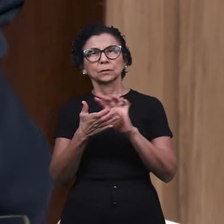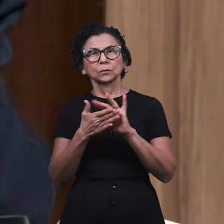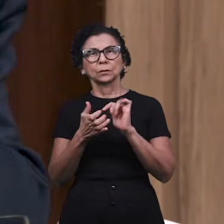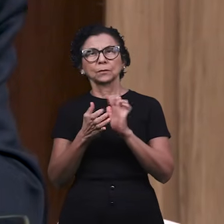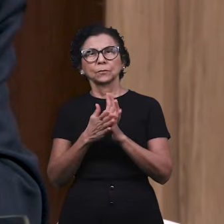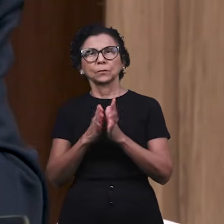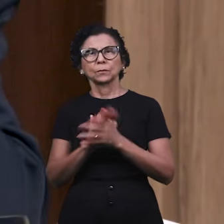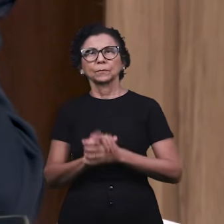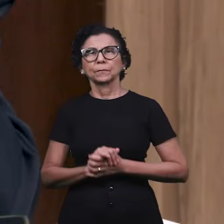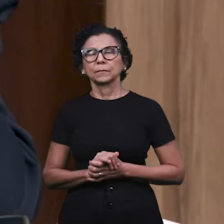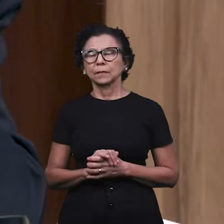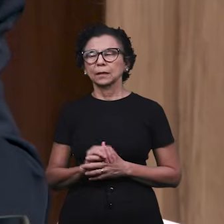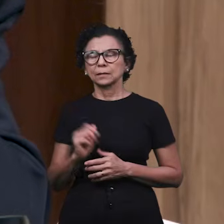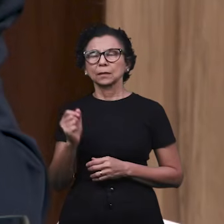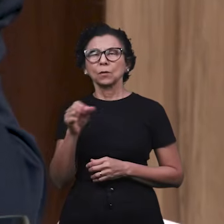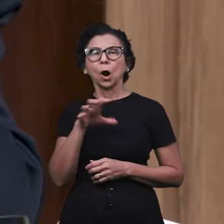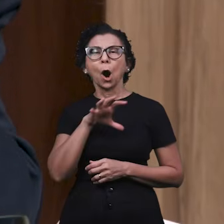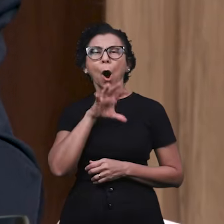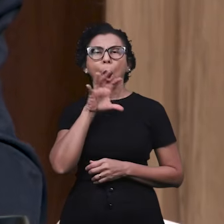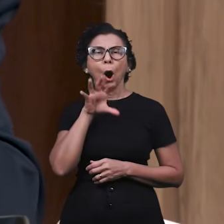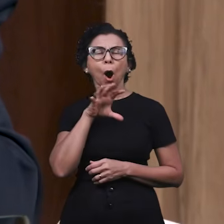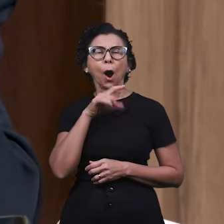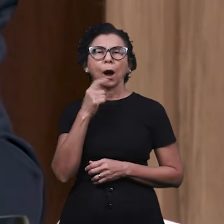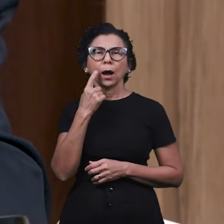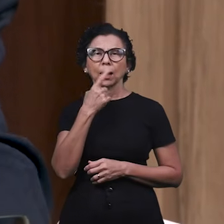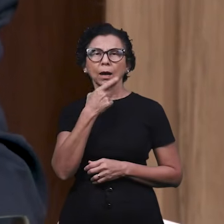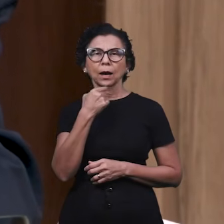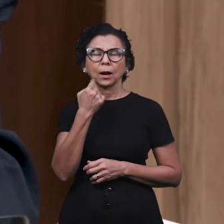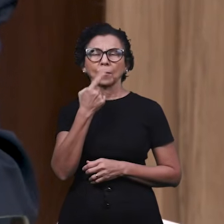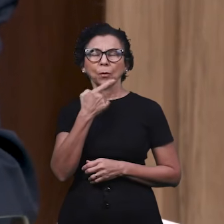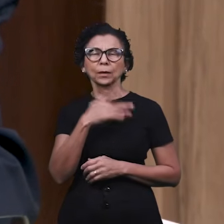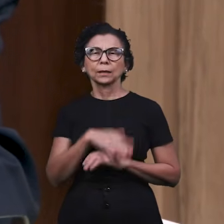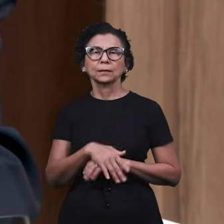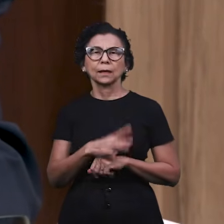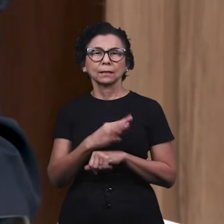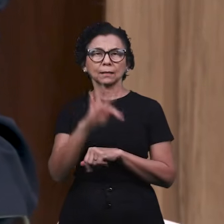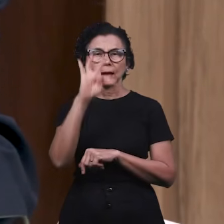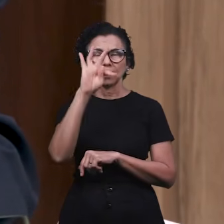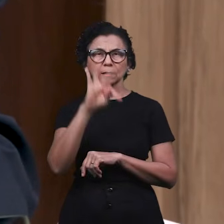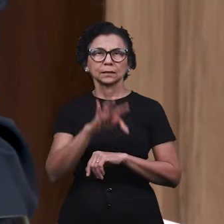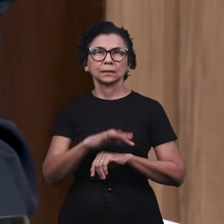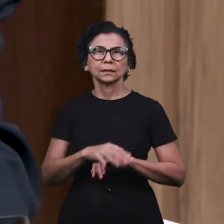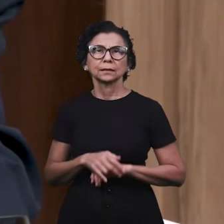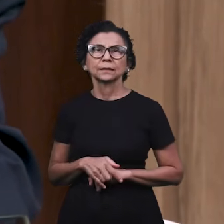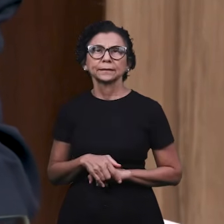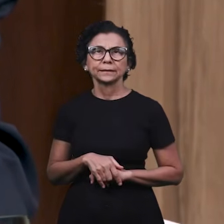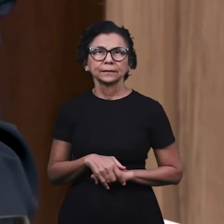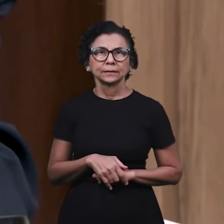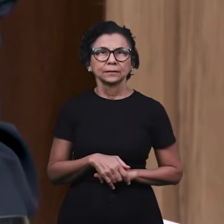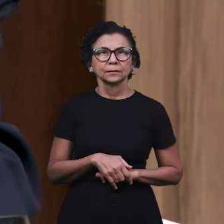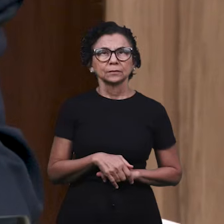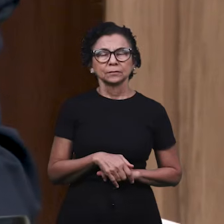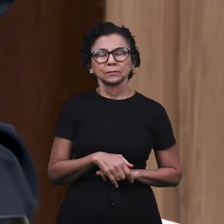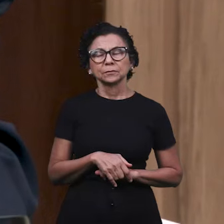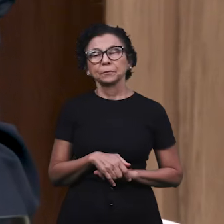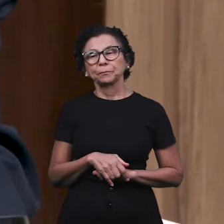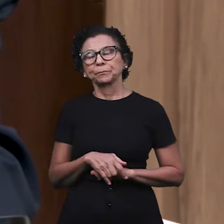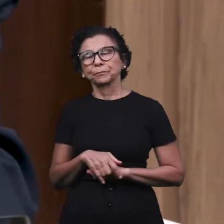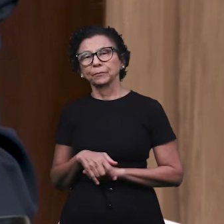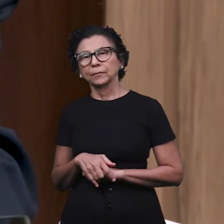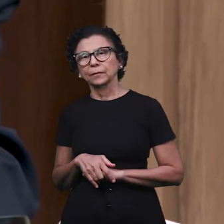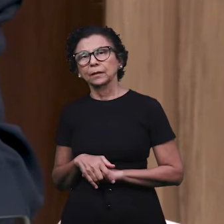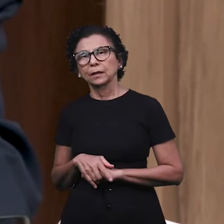abrindo a boca, aquela forma de cantar, com a técnica, aquele negócio todo. Mas na hora que a igreja vai cantar um hino que não é do grupo de